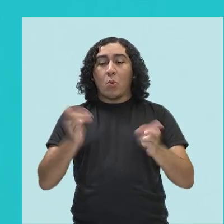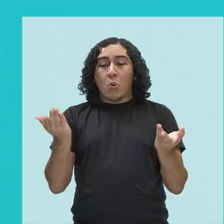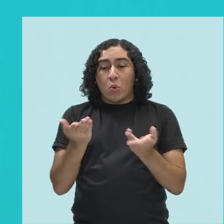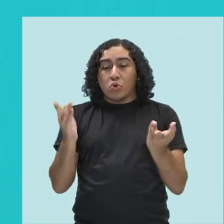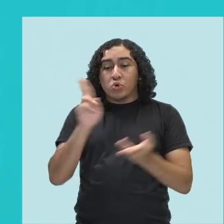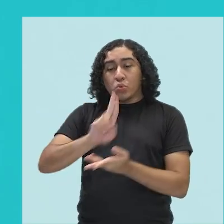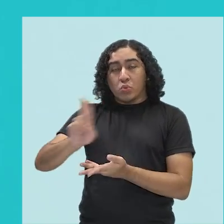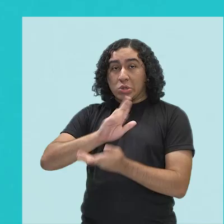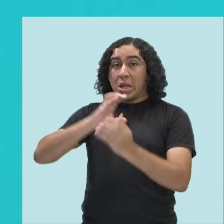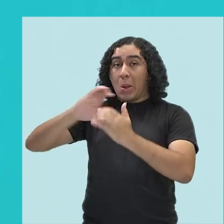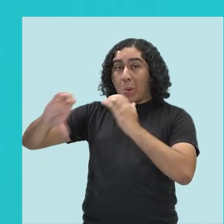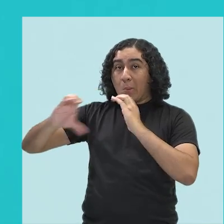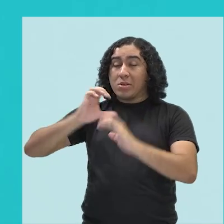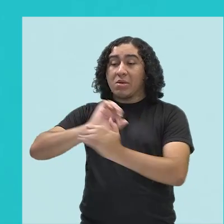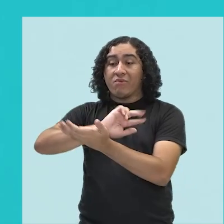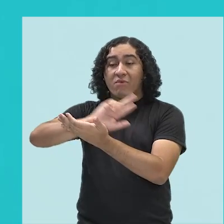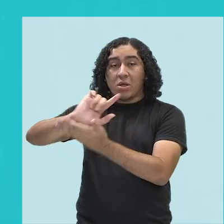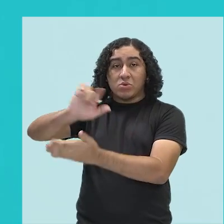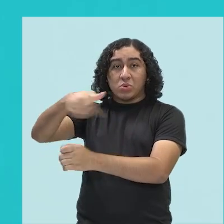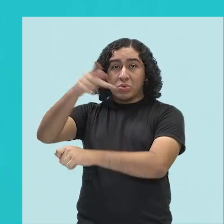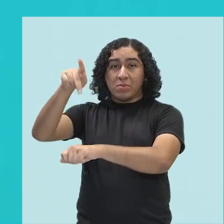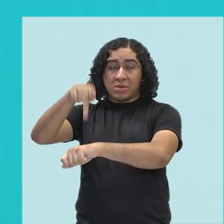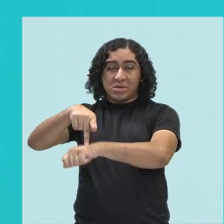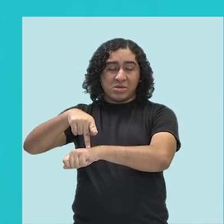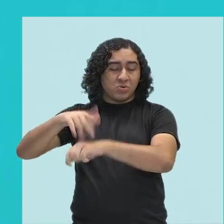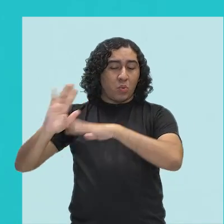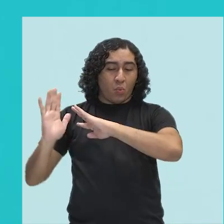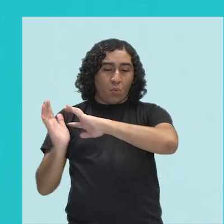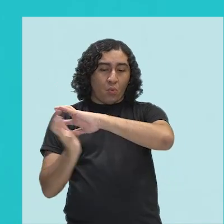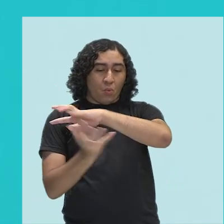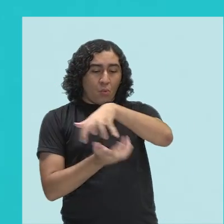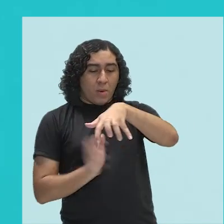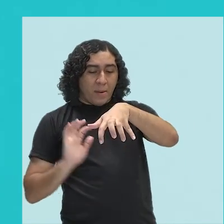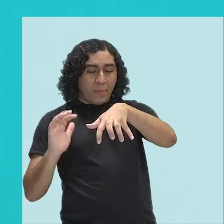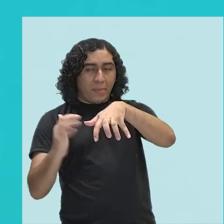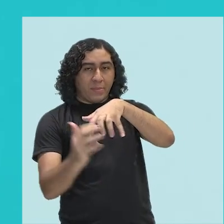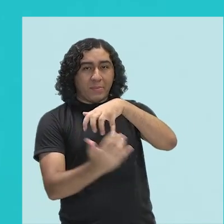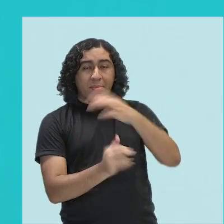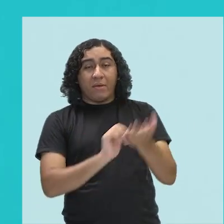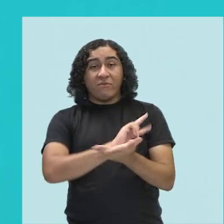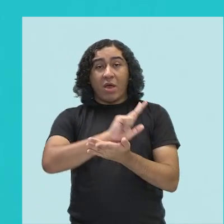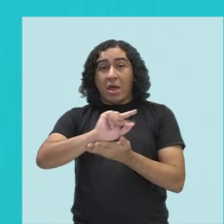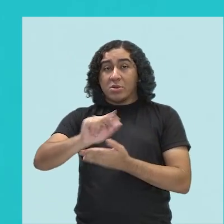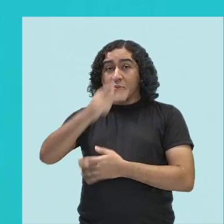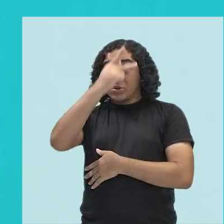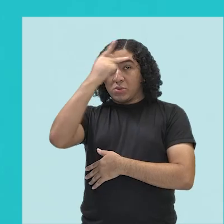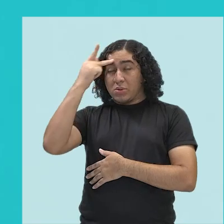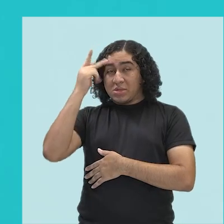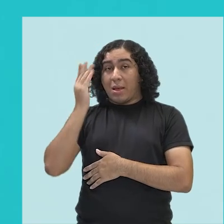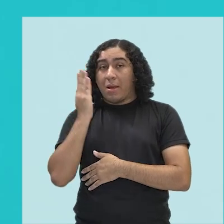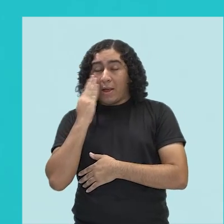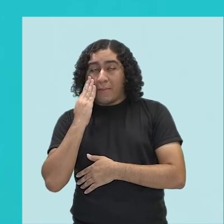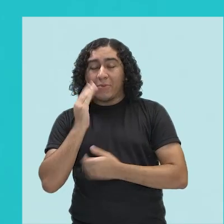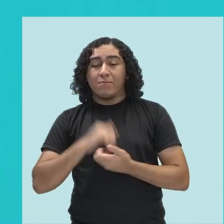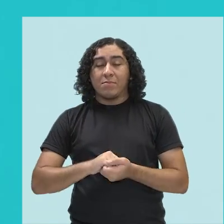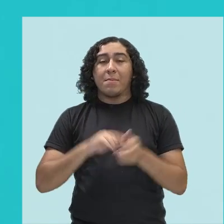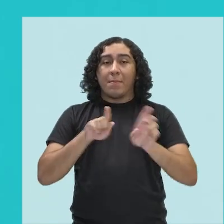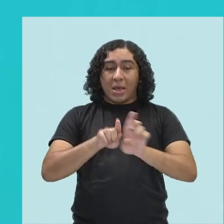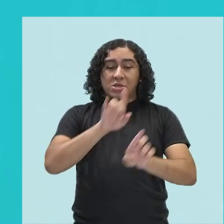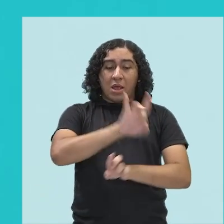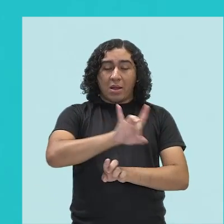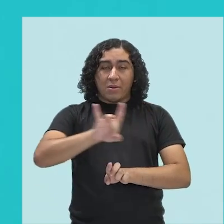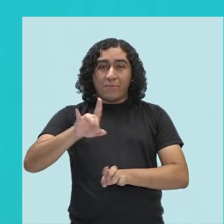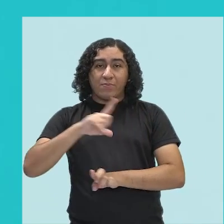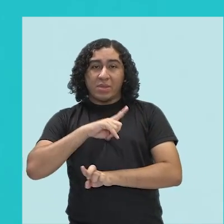é utilizada como meio de comunicação por várias pessoas ao redor do mundo, né? E cada uma aí com